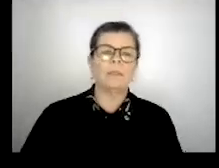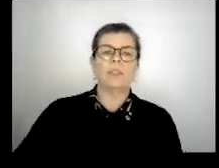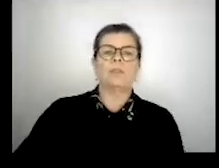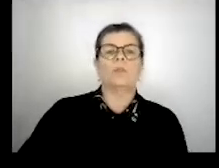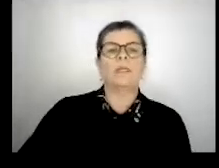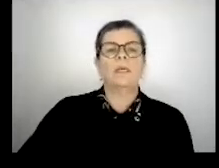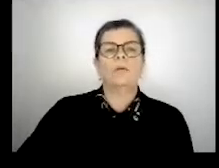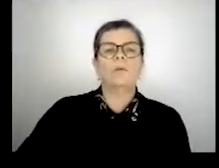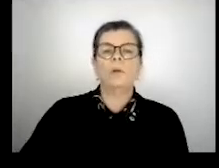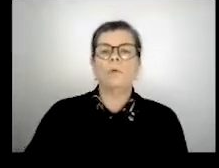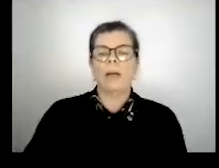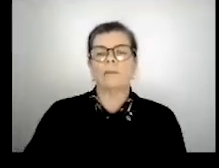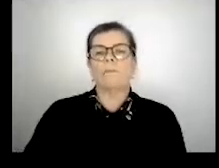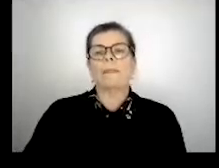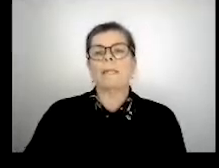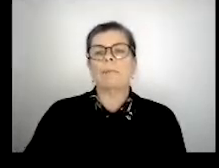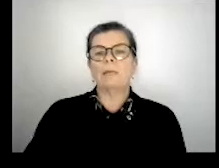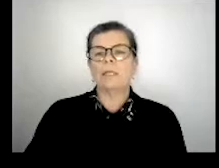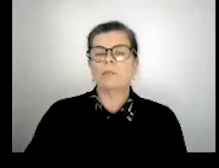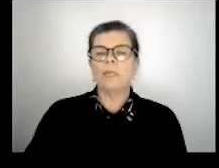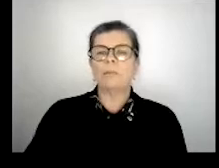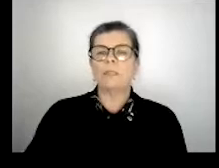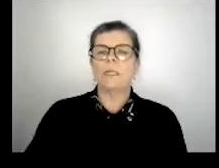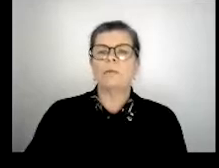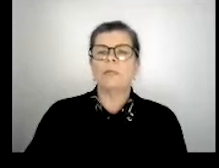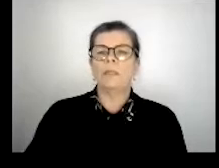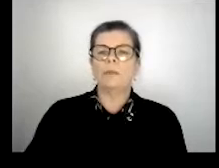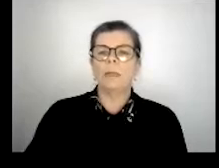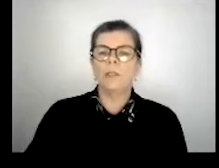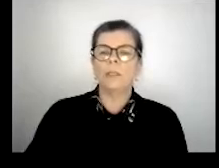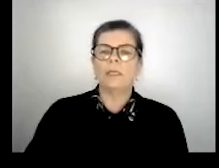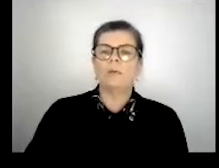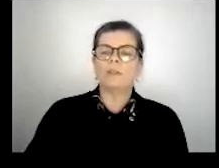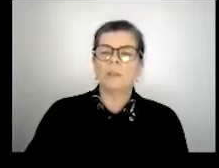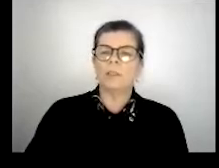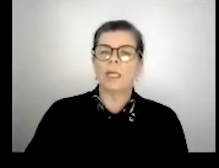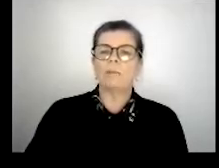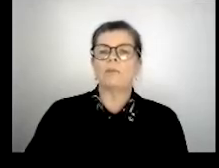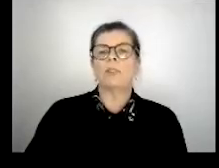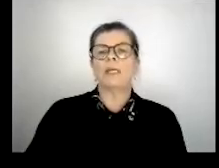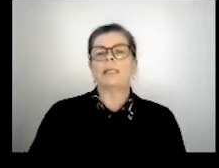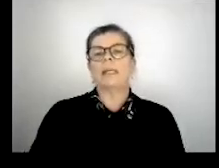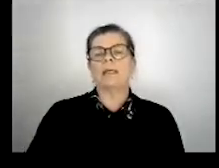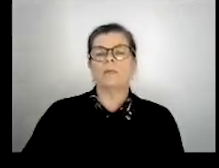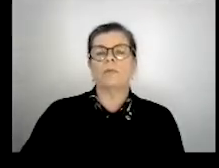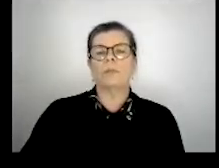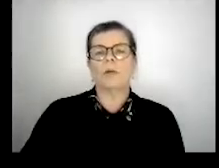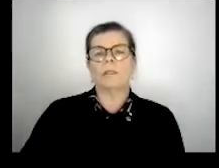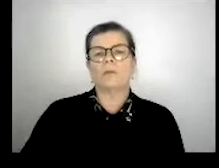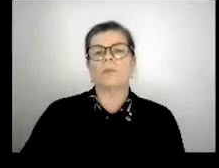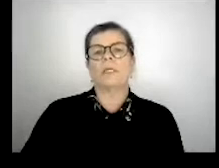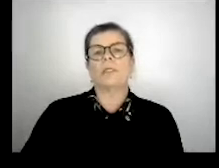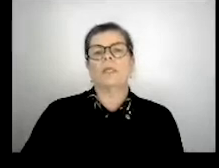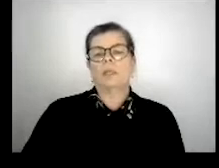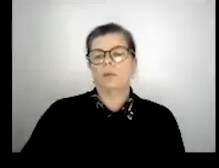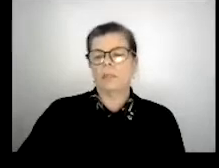mais, então a gente aciona o número 4. Lembrando que as vítimas chegam inicialmente, as vítimas de trauma vão chegar até as 2 horas,